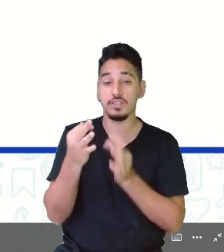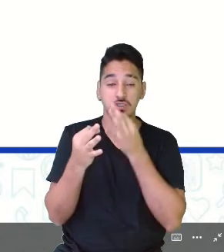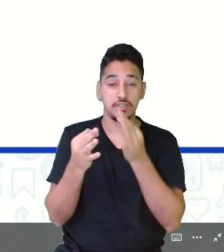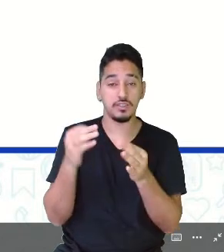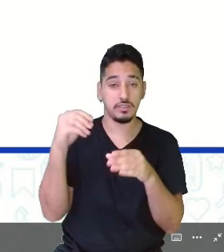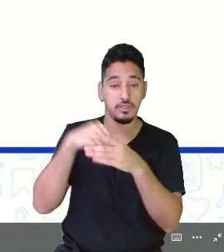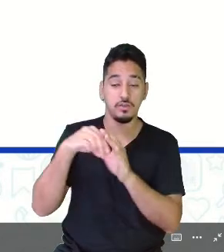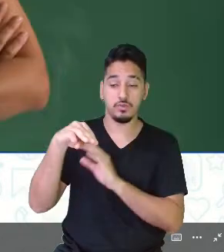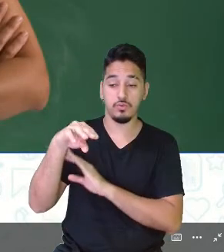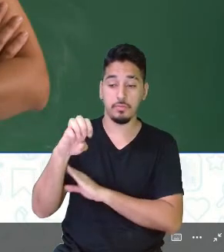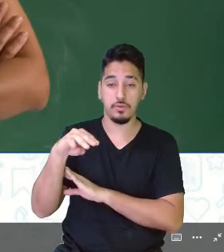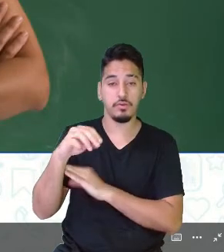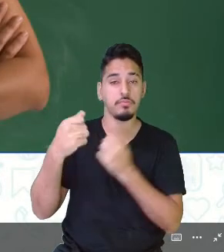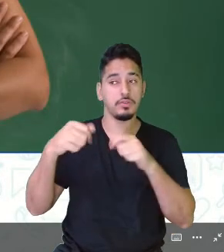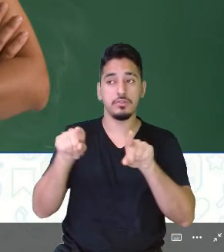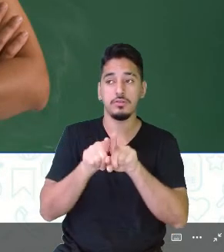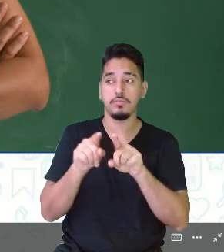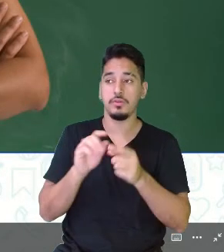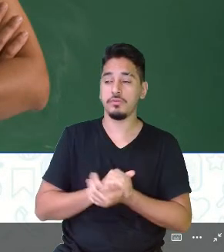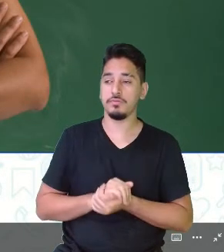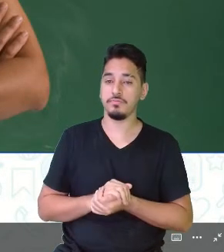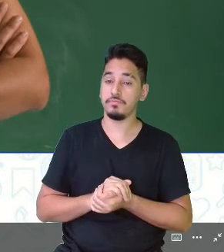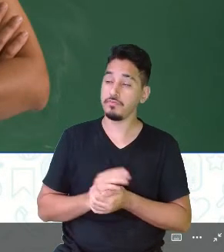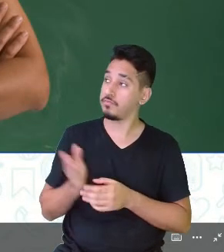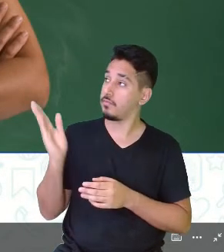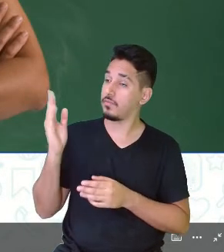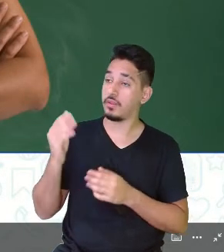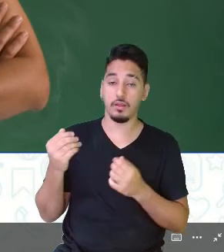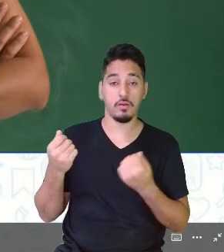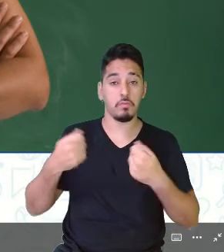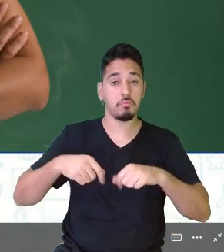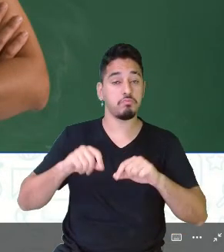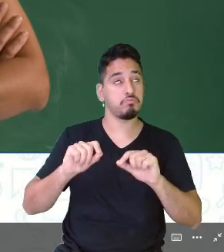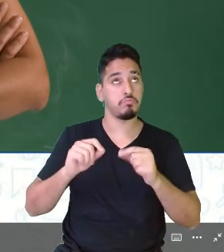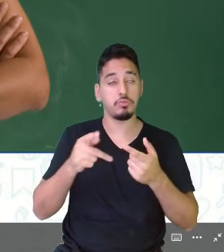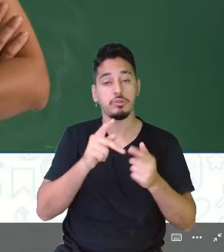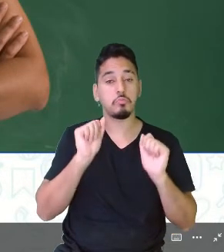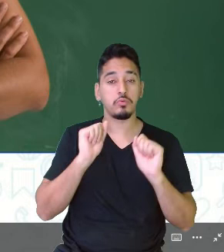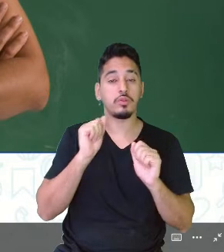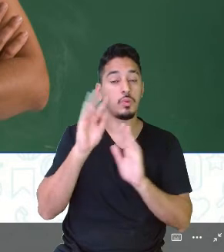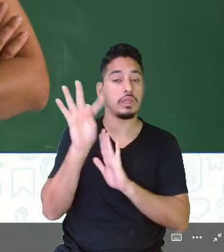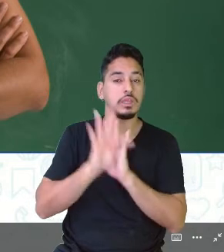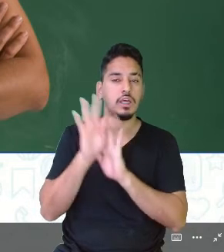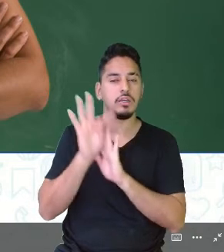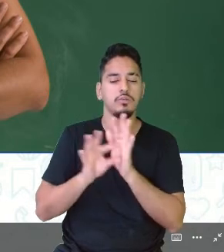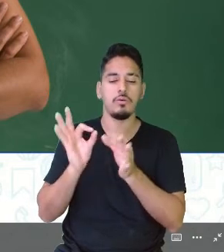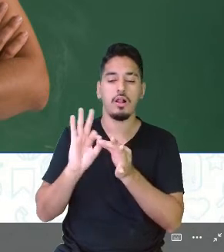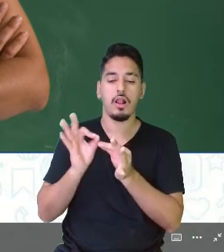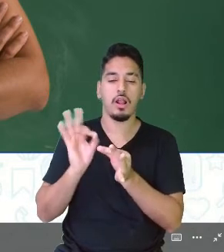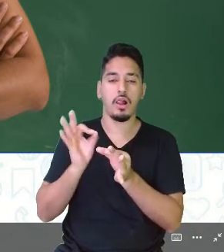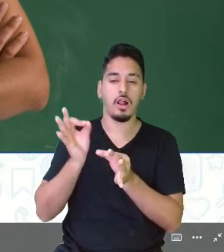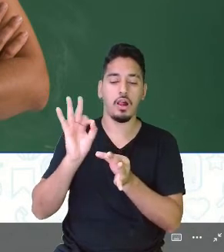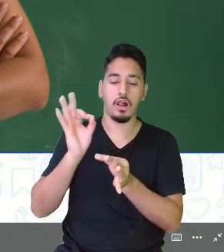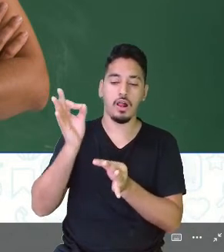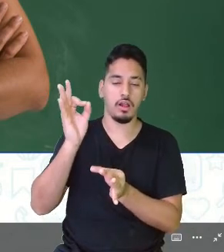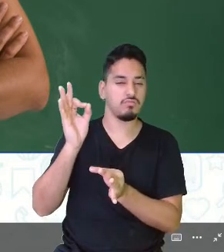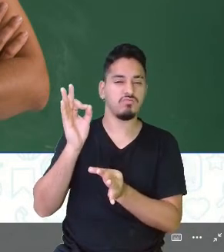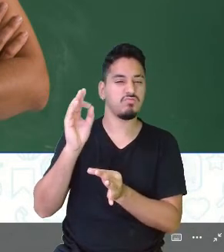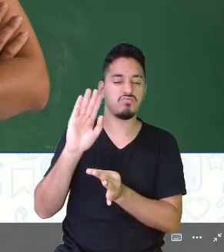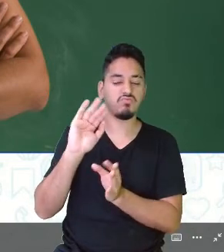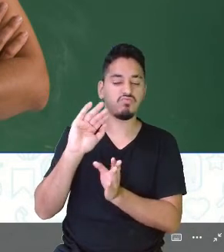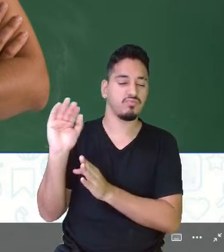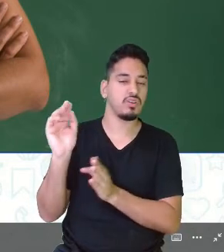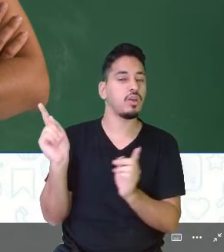precisam sê-lo. Então, aqui, a professora poderia botar um textão aqui, mas ela recorreu à síntese,